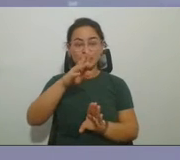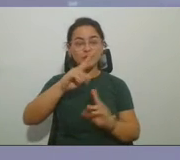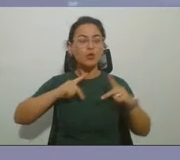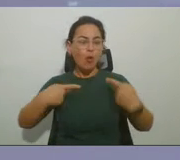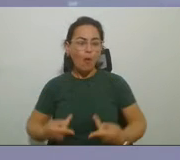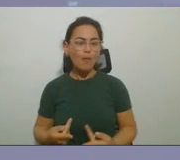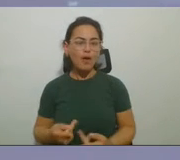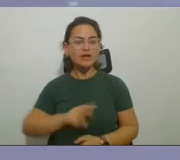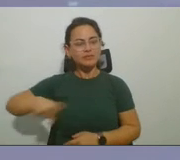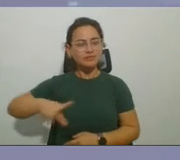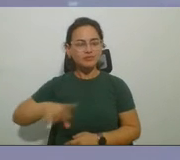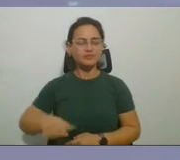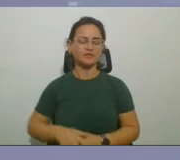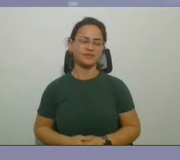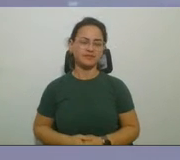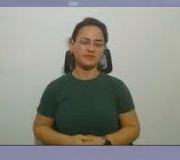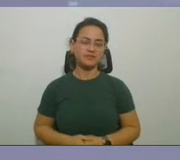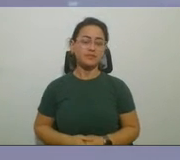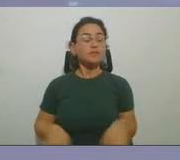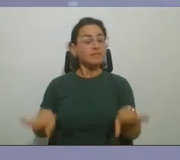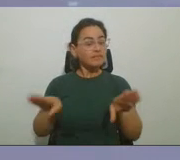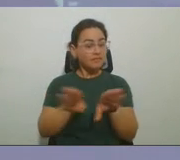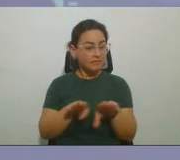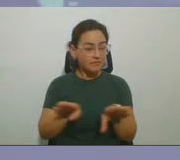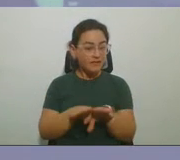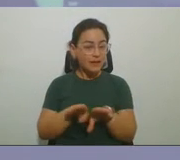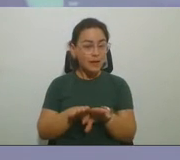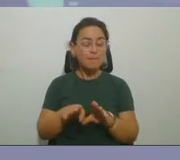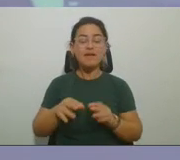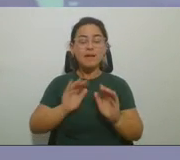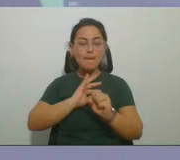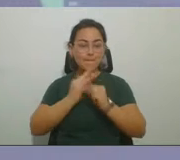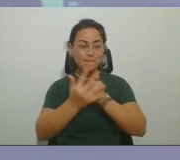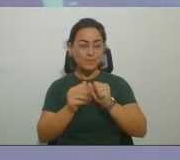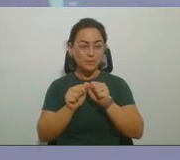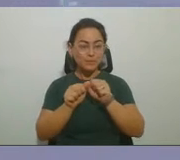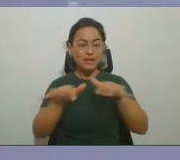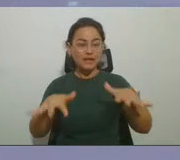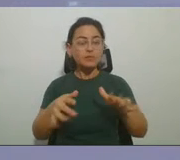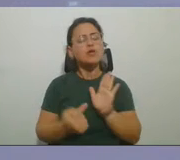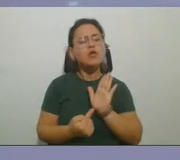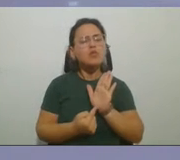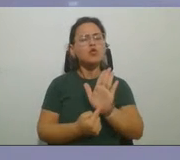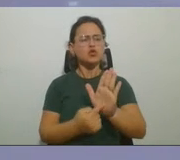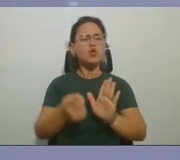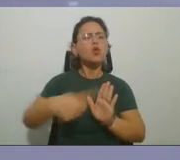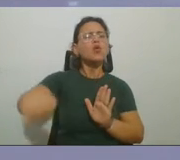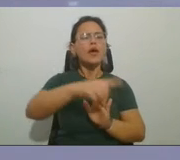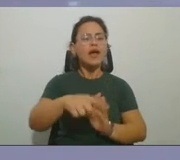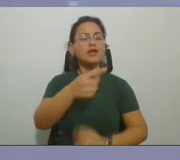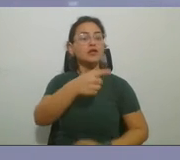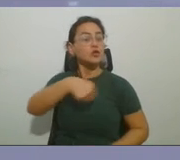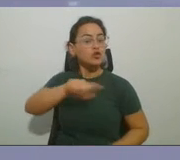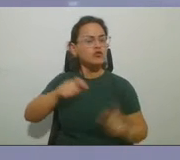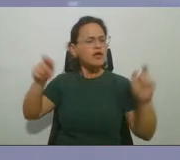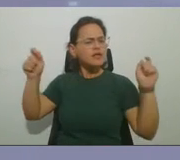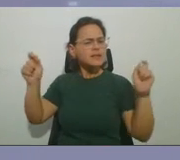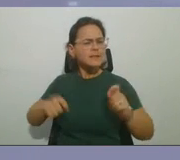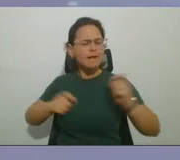Entretanto, veio também para nos mostrar a nossa grande capacidade de recriar,